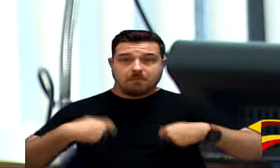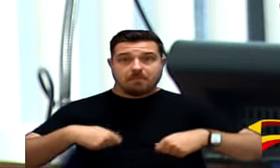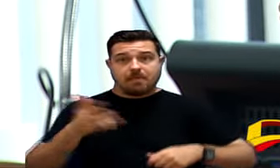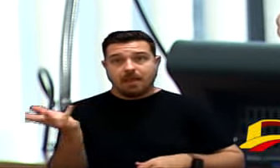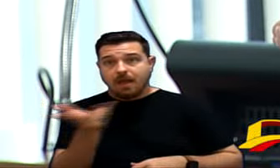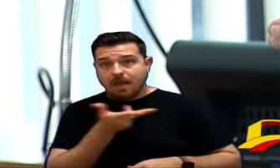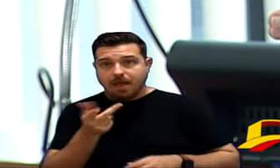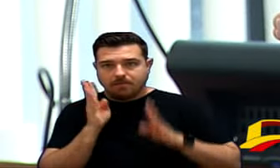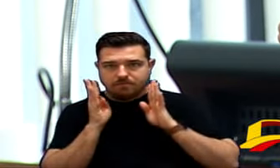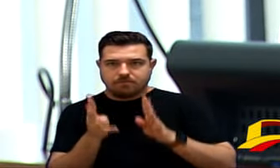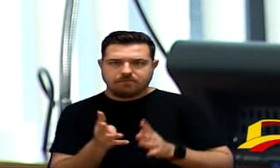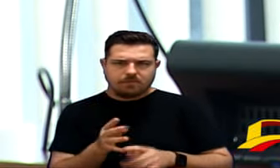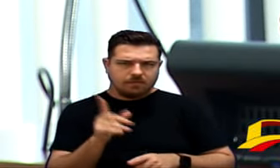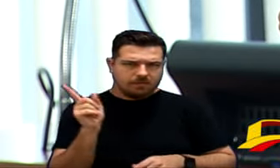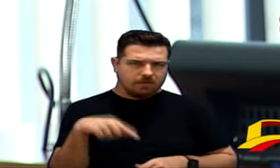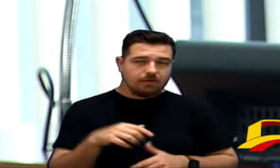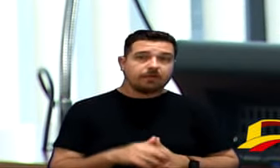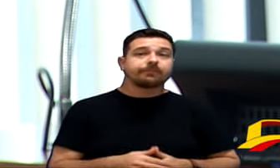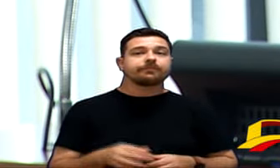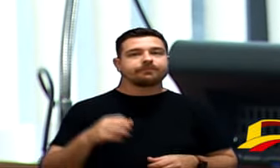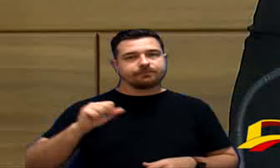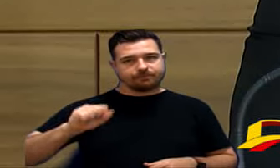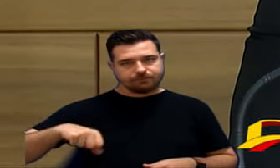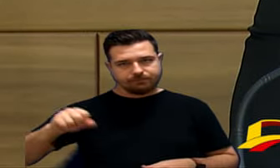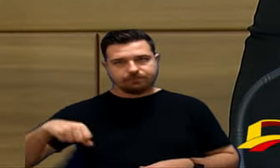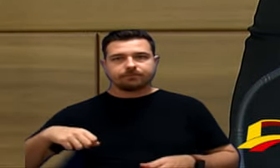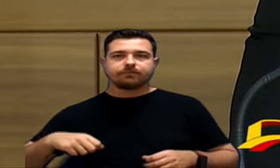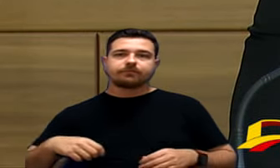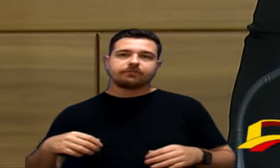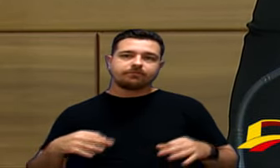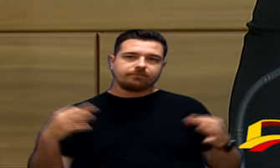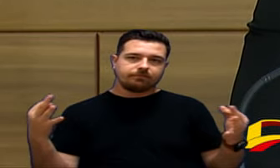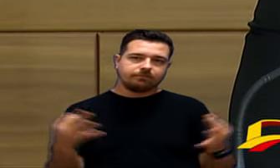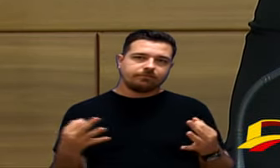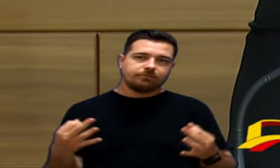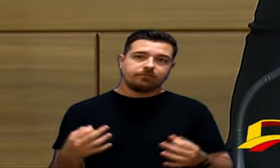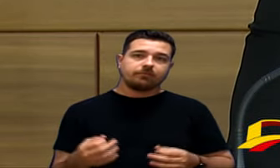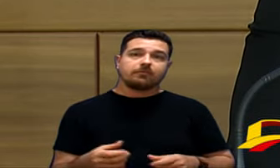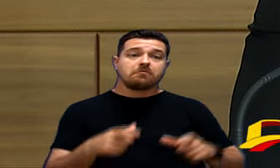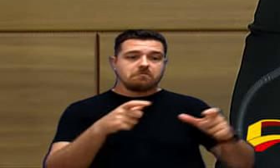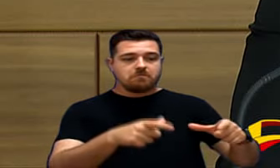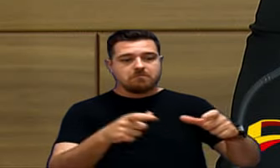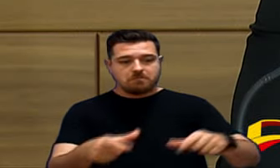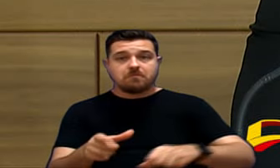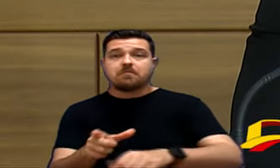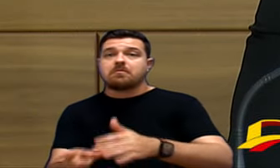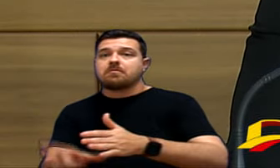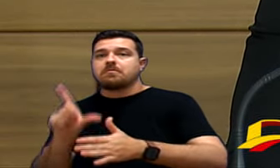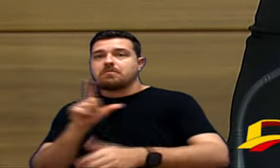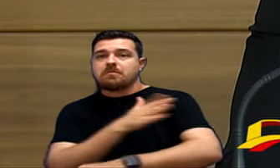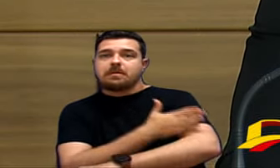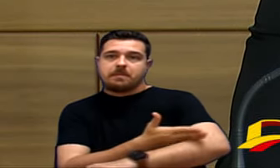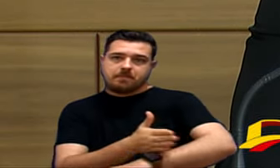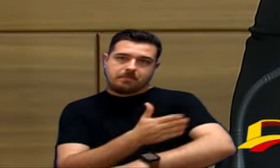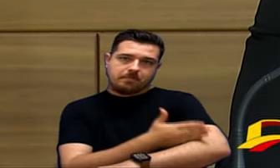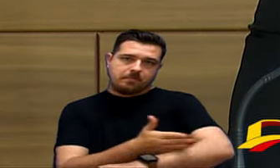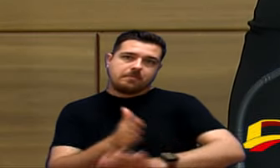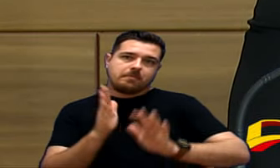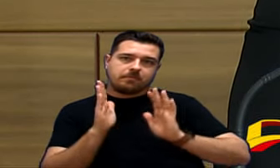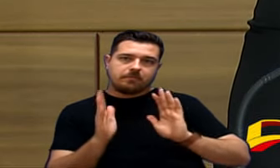é essencial é isto sim excelência perfeito perfeito com o preparo devido daqueles agentes